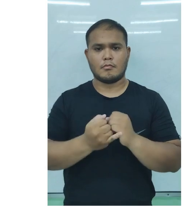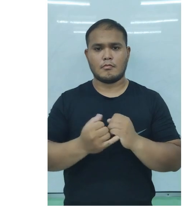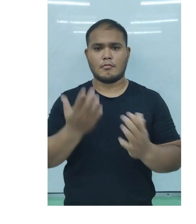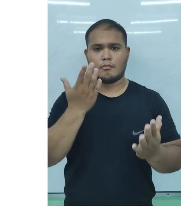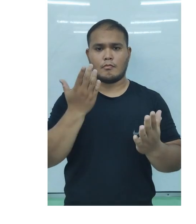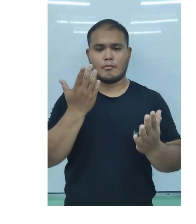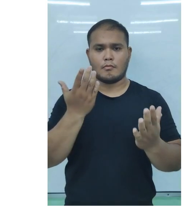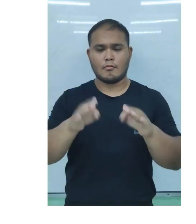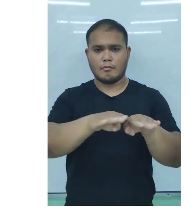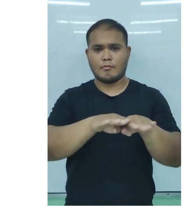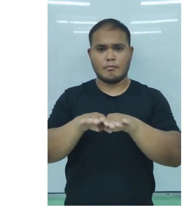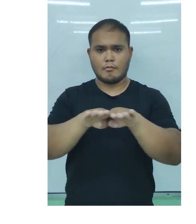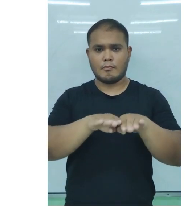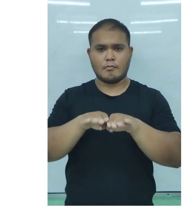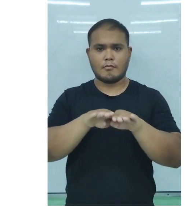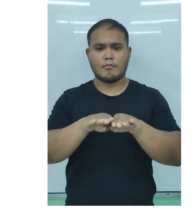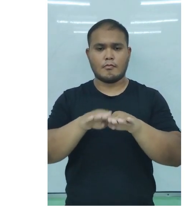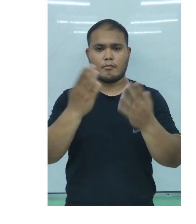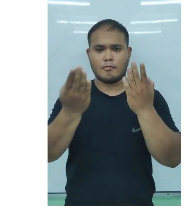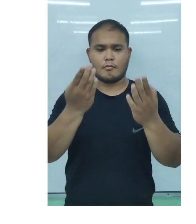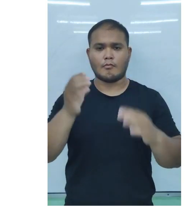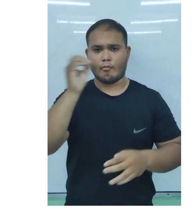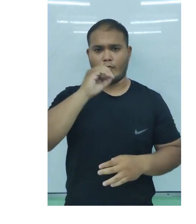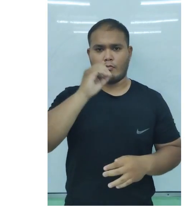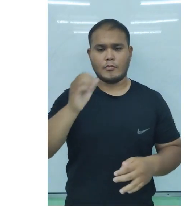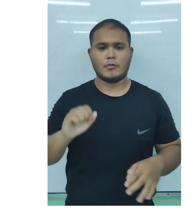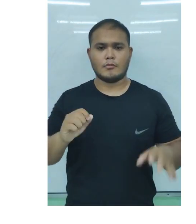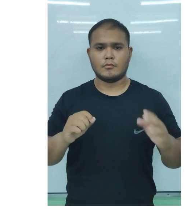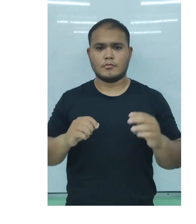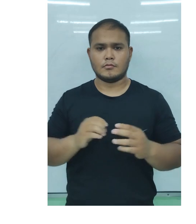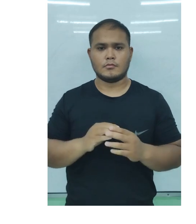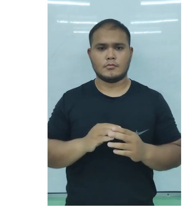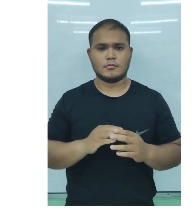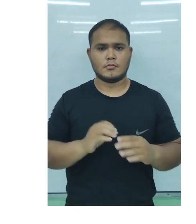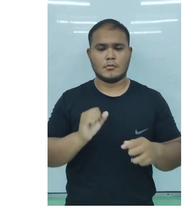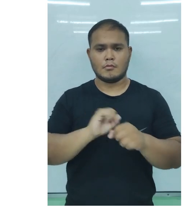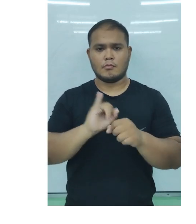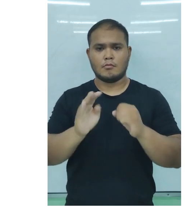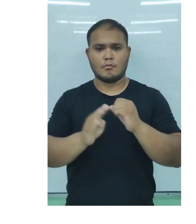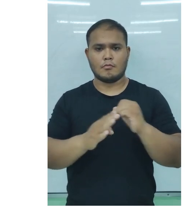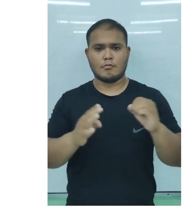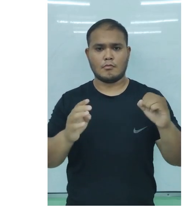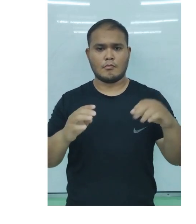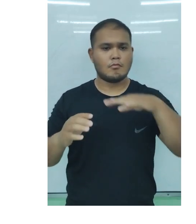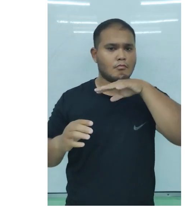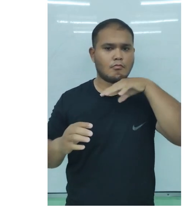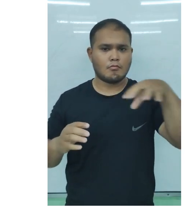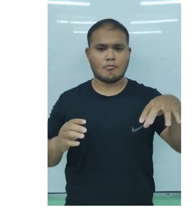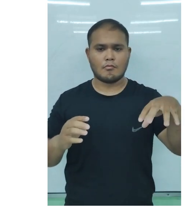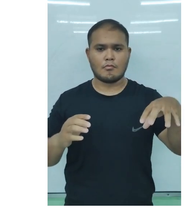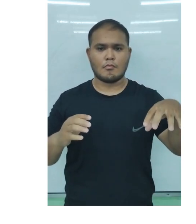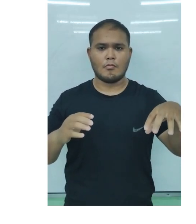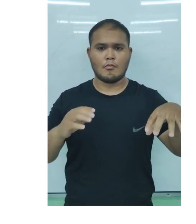substantivo animal, que é um substantivo neutro. Nós temos aqui